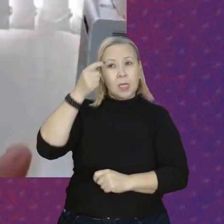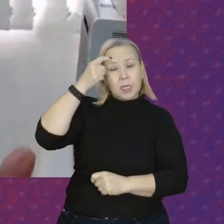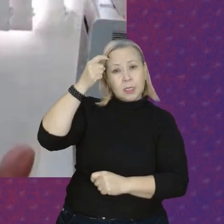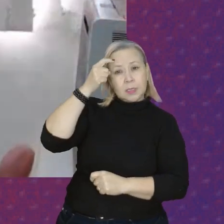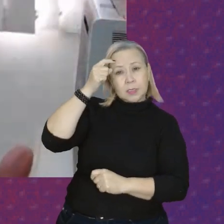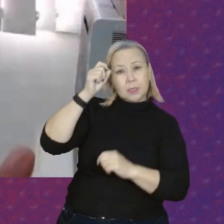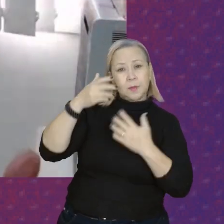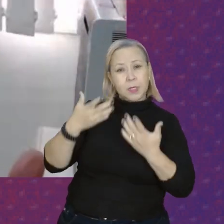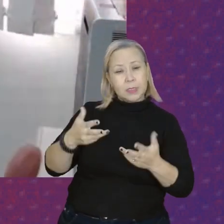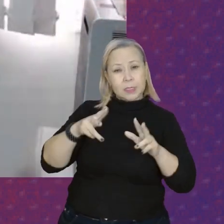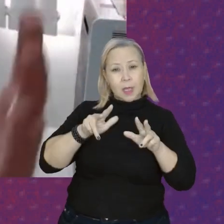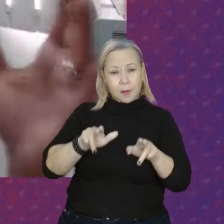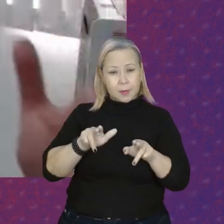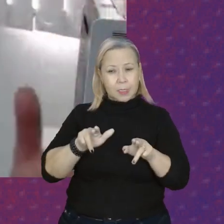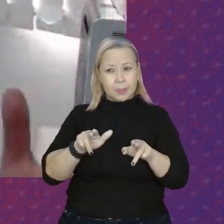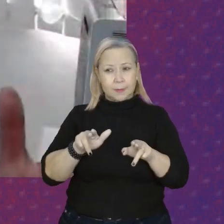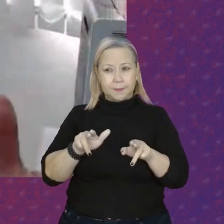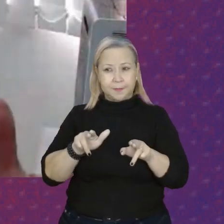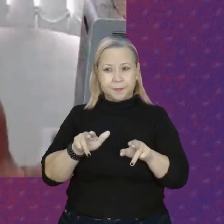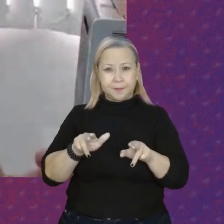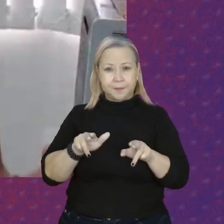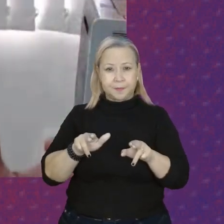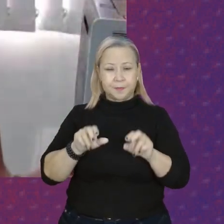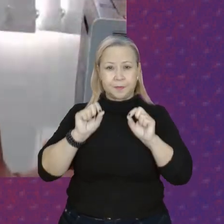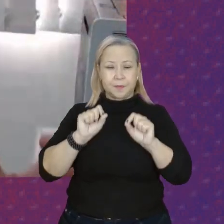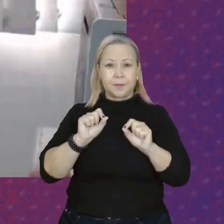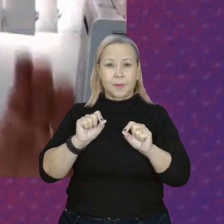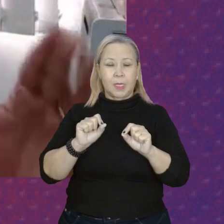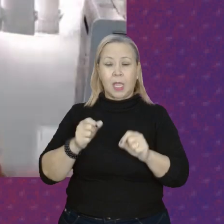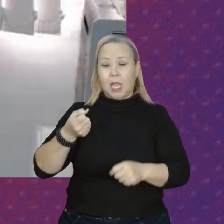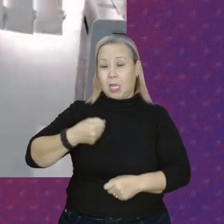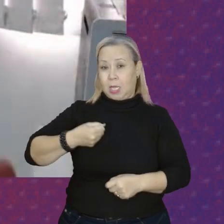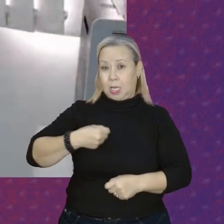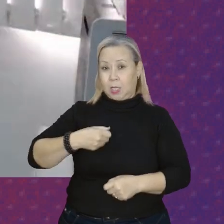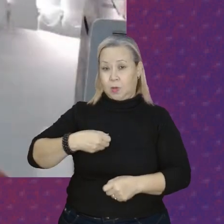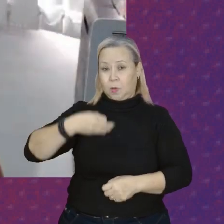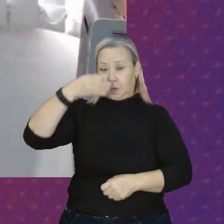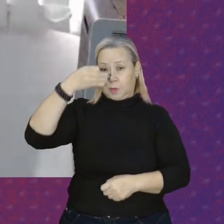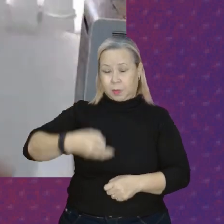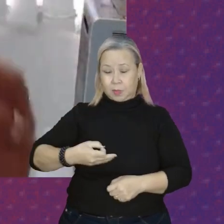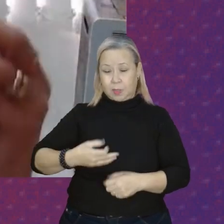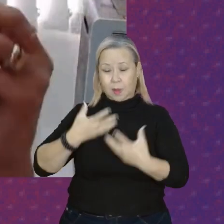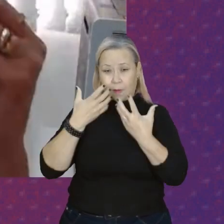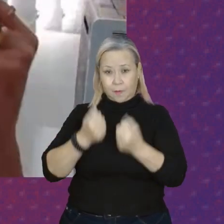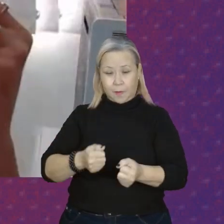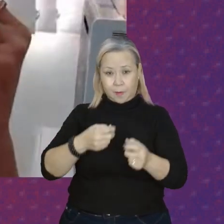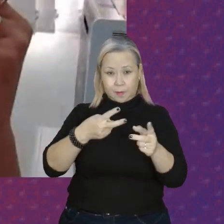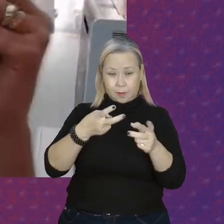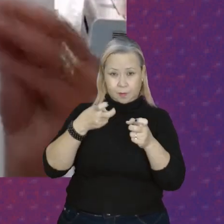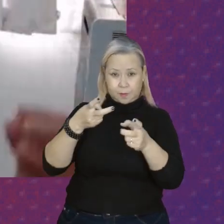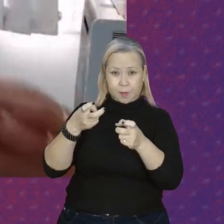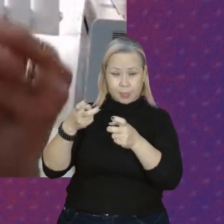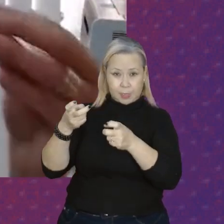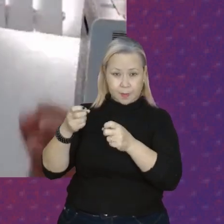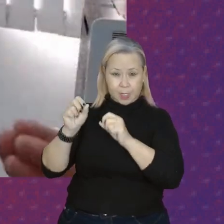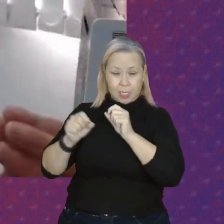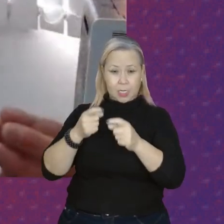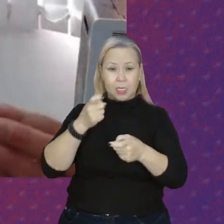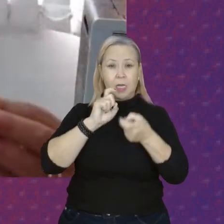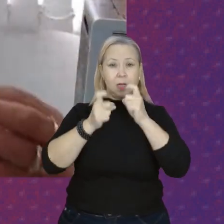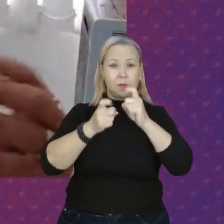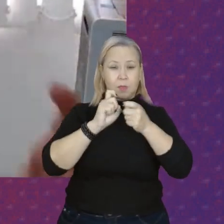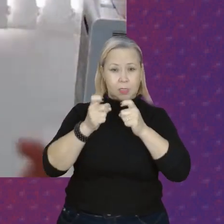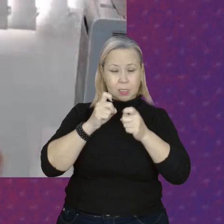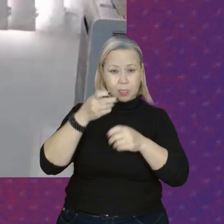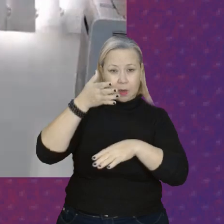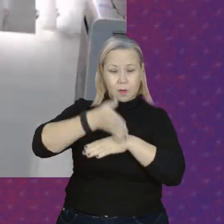né, em números absolutos, sim, nós vamos ver que as gestões dessas